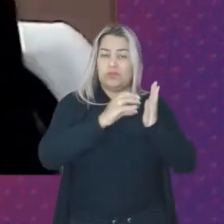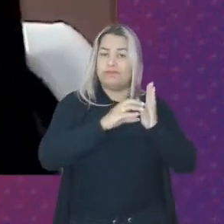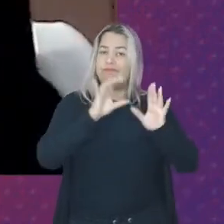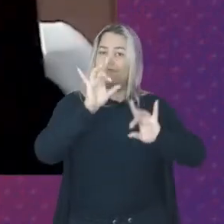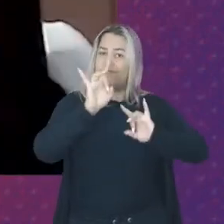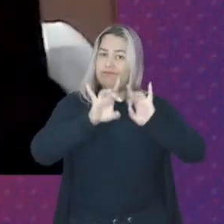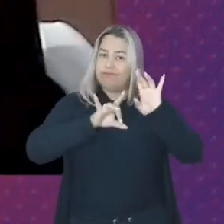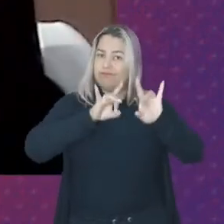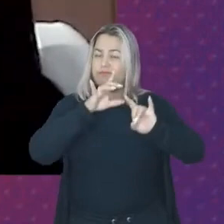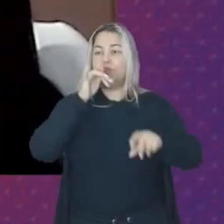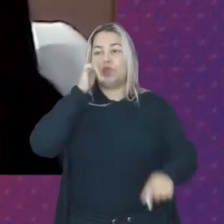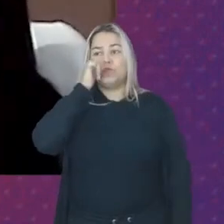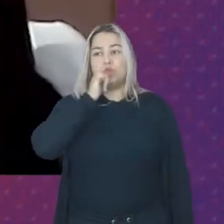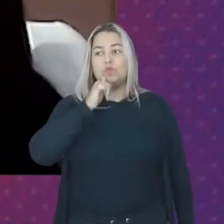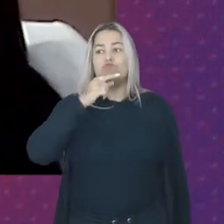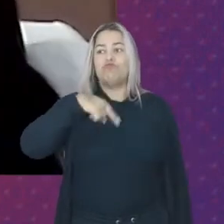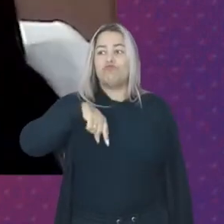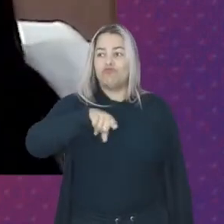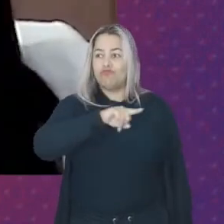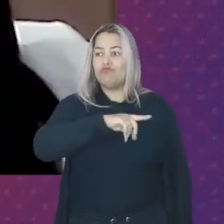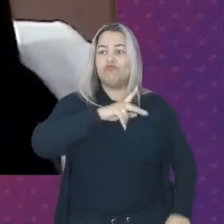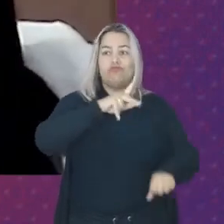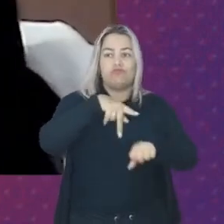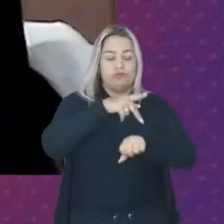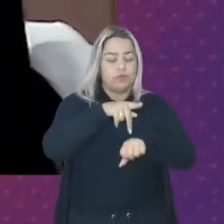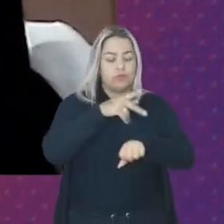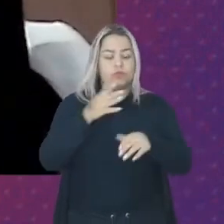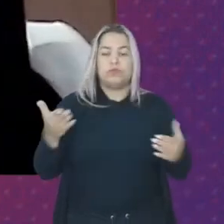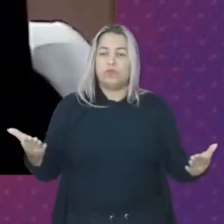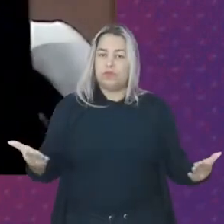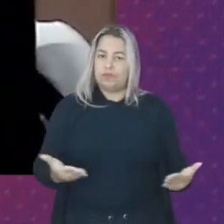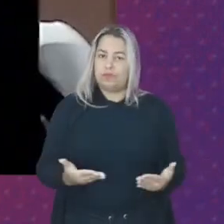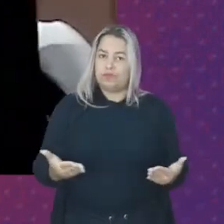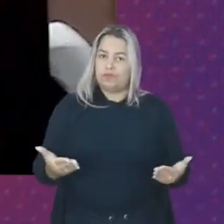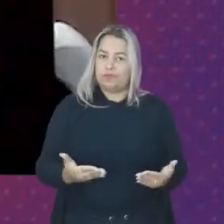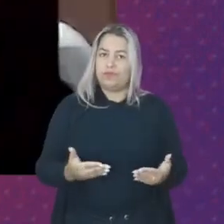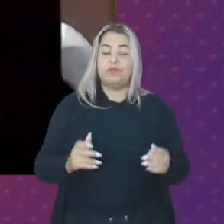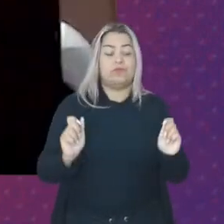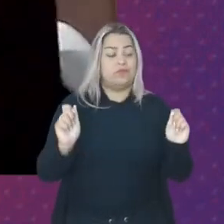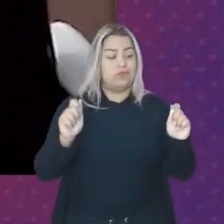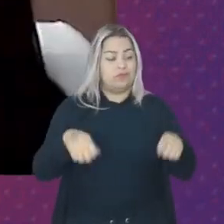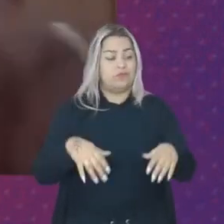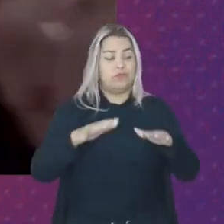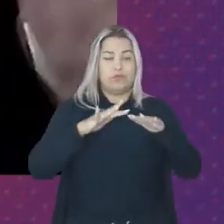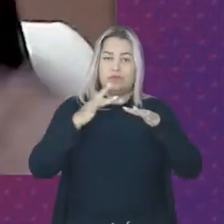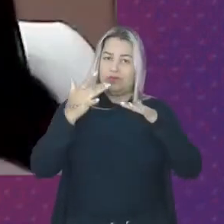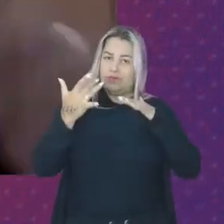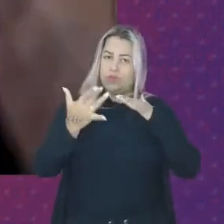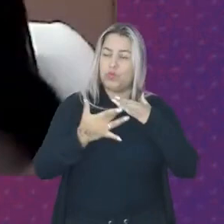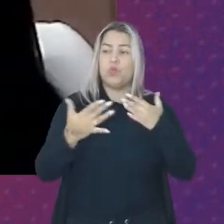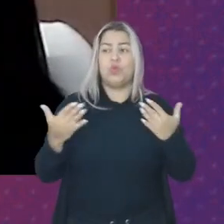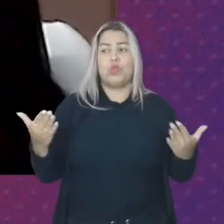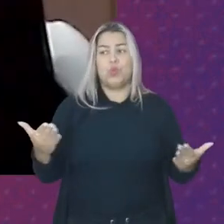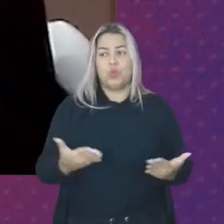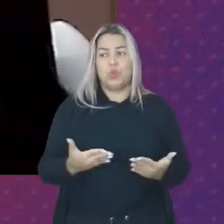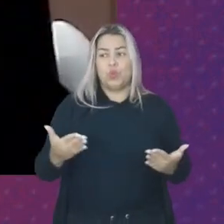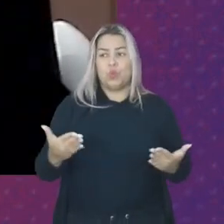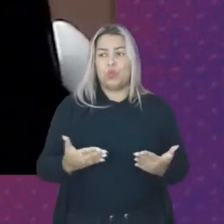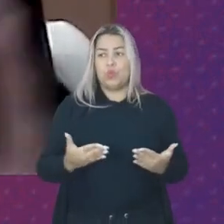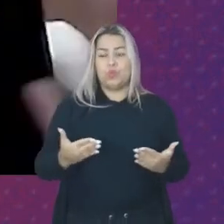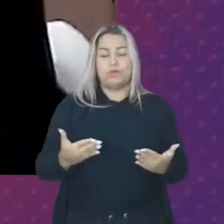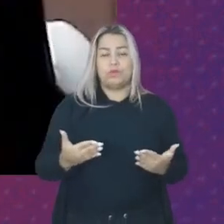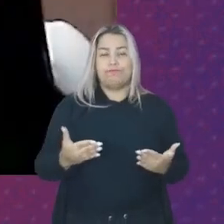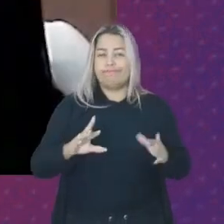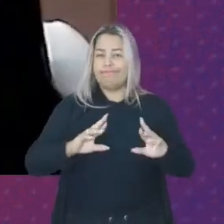especialmente nas femininas do nosso país. E hoje você precisa estar na sua rede social, porque hoje o paradigma é